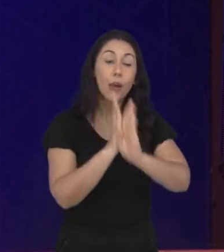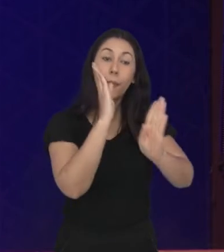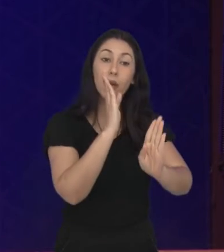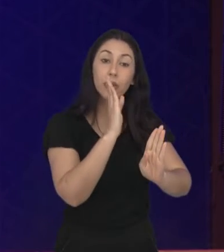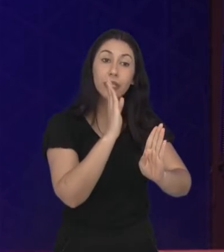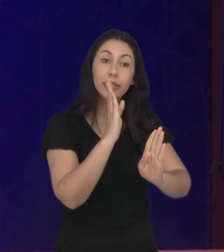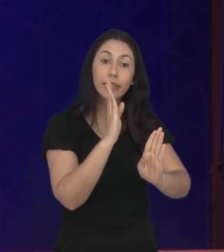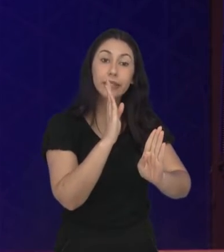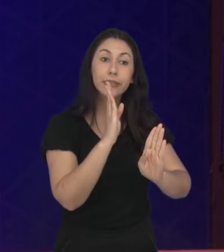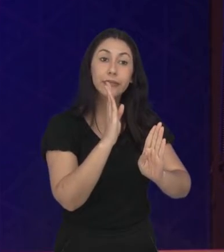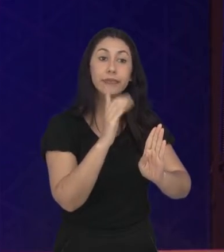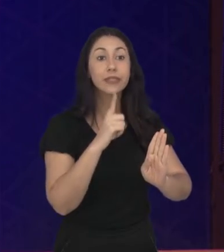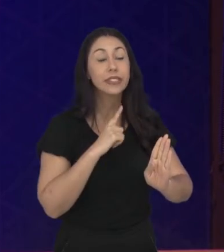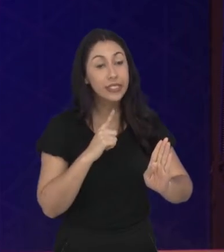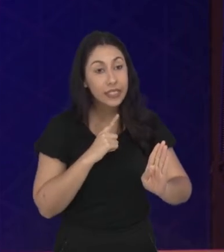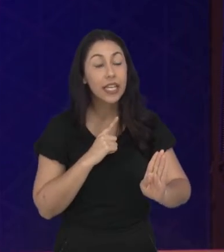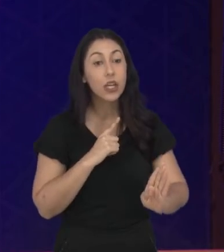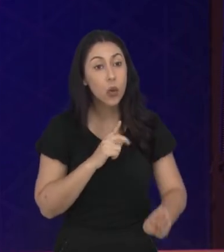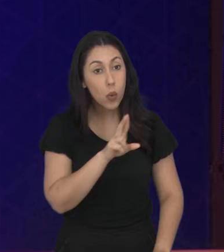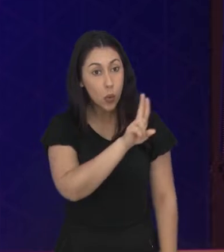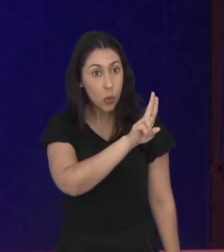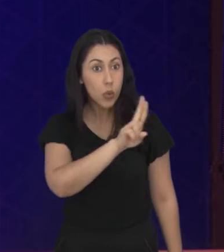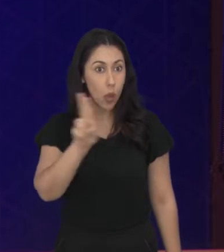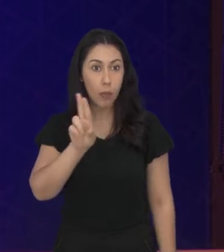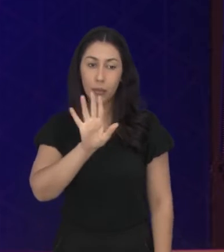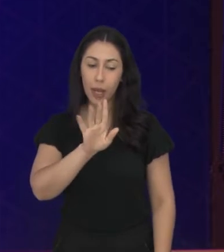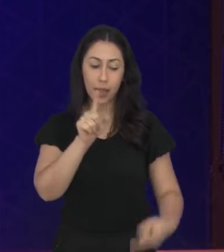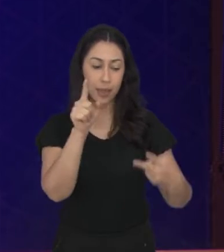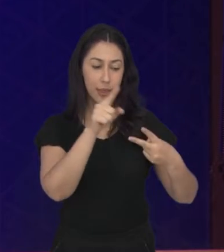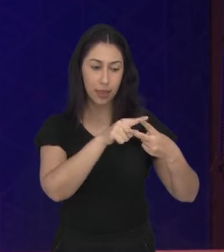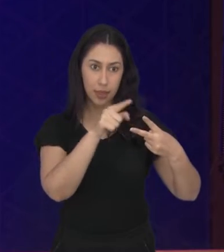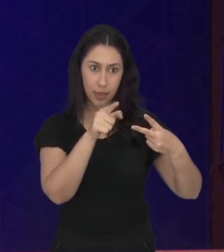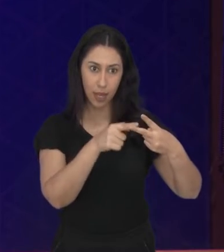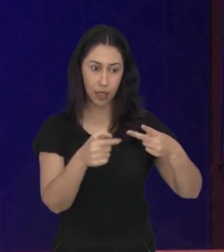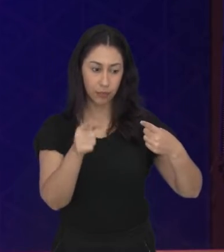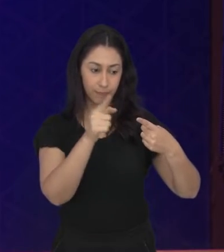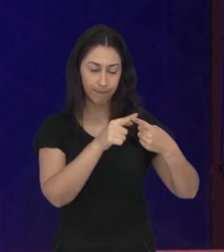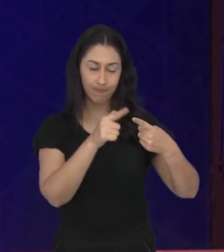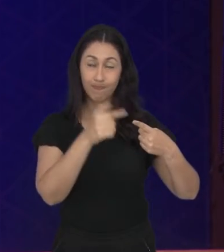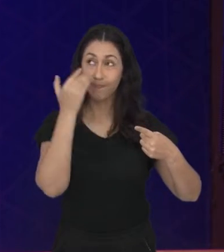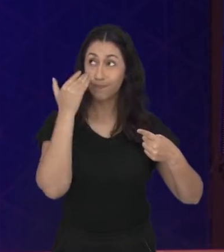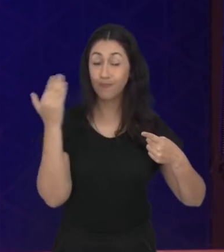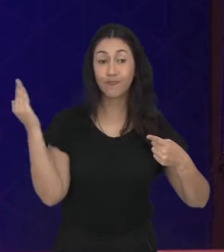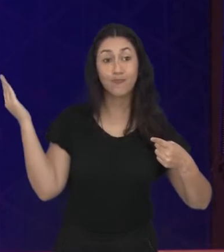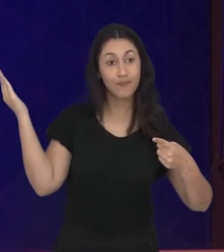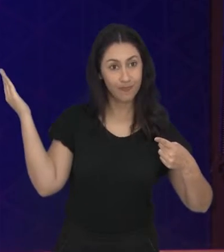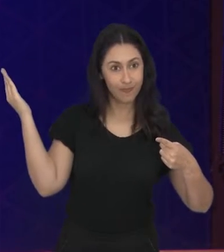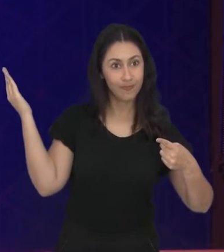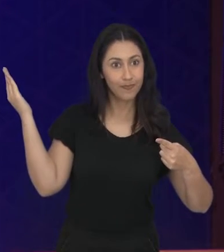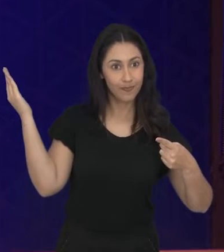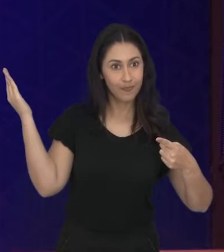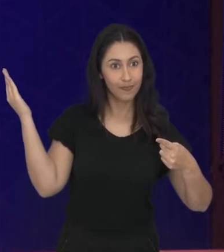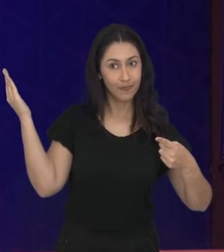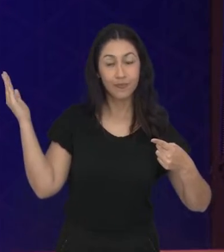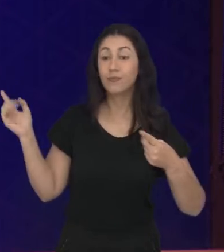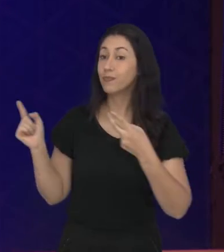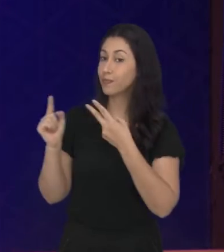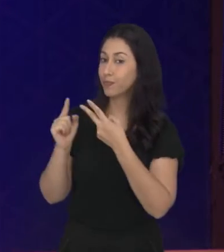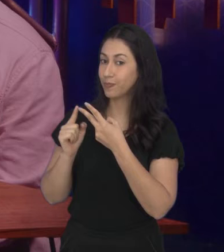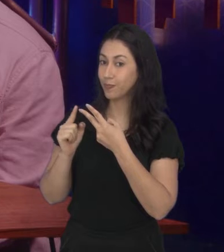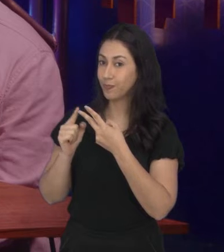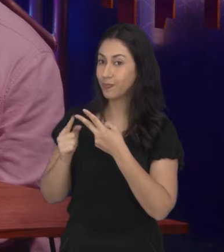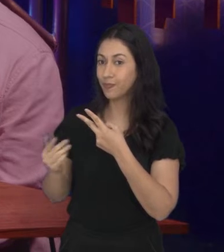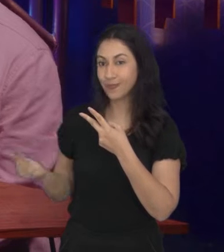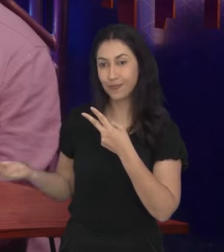pesquisa toda que tudo isso tem um nome. E, na verdade, tem duas coisas, que é o ciclo circadiano. Circadiano e o